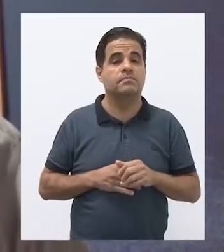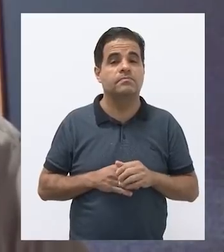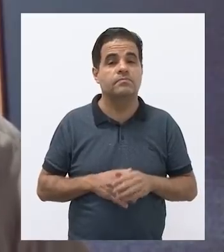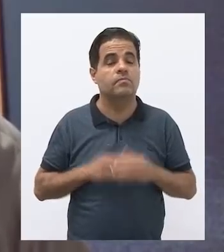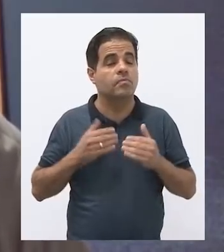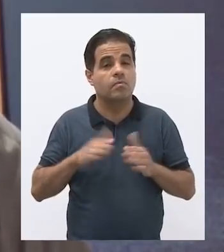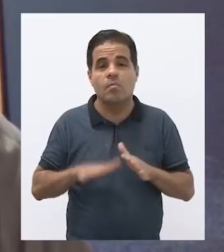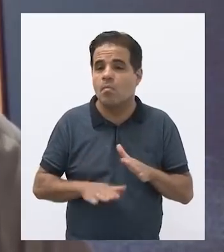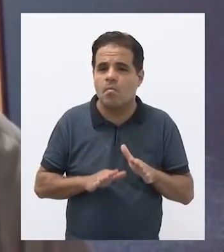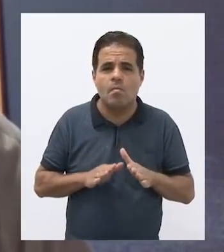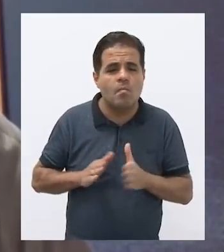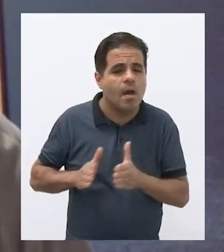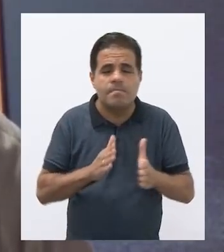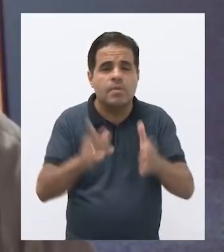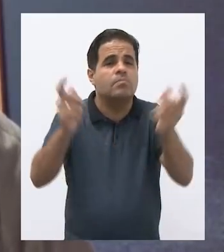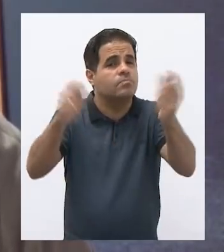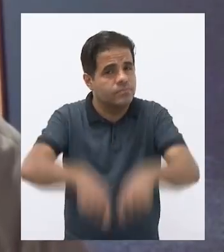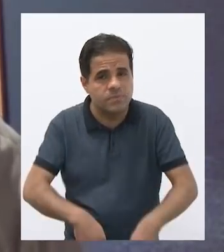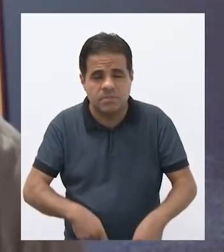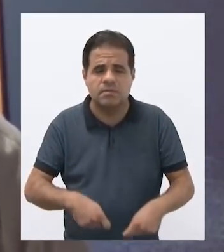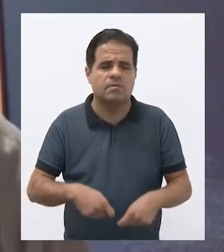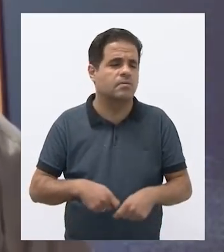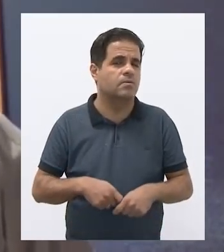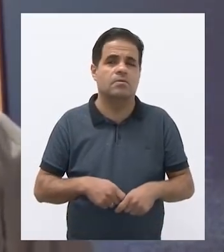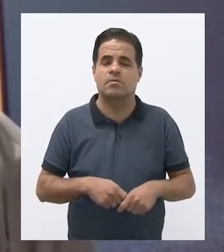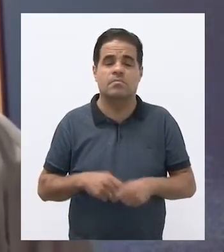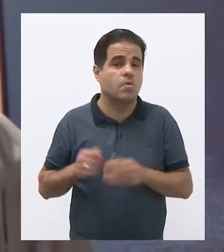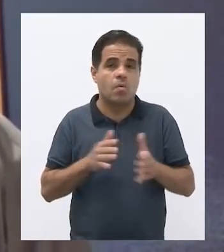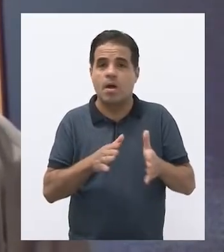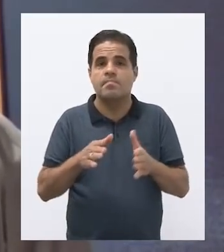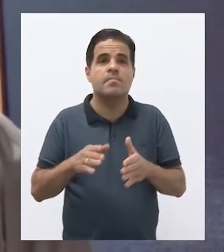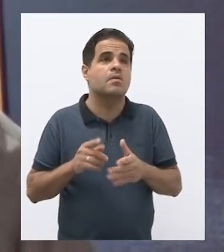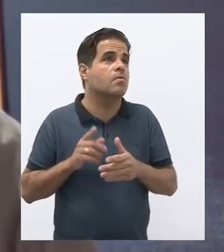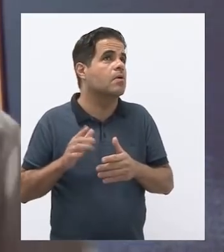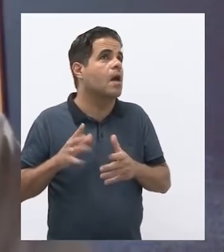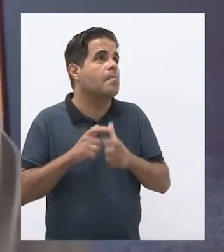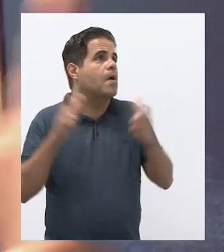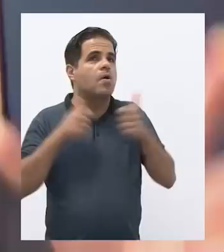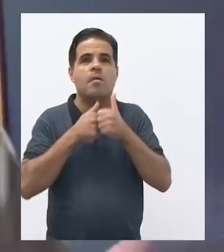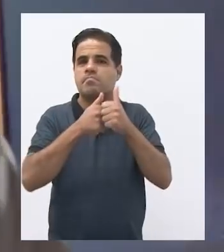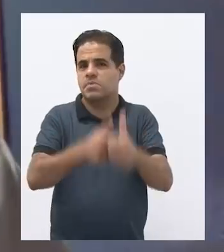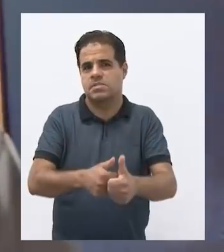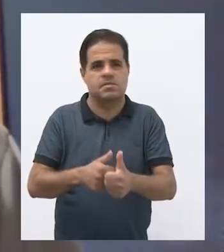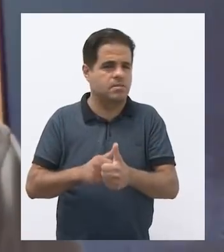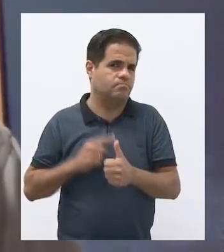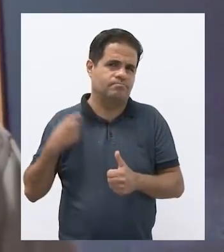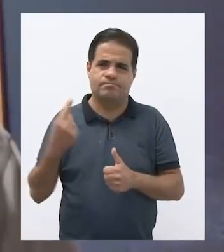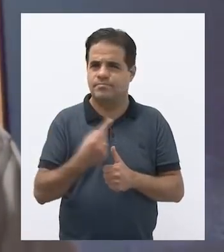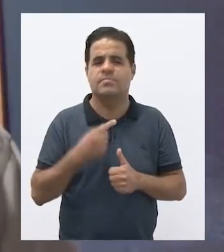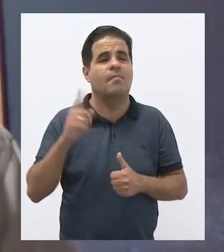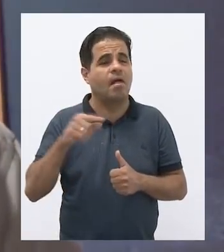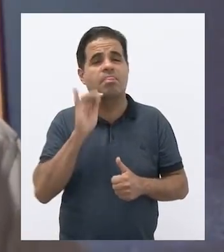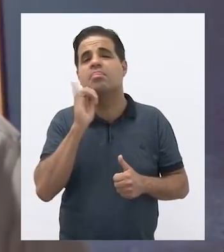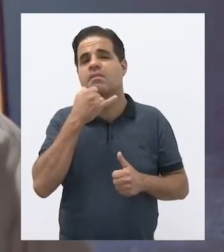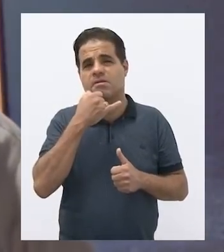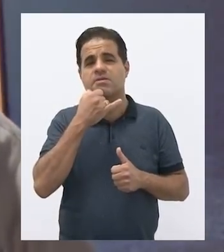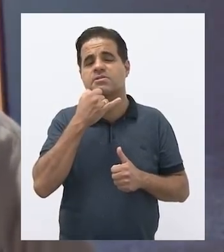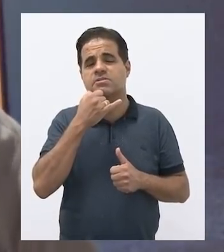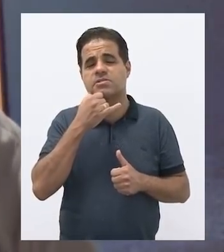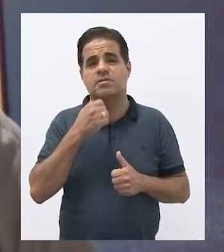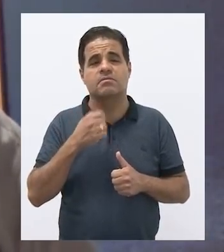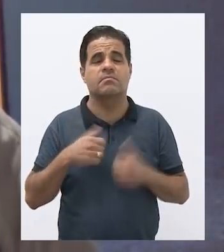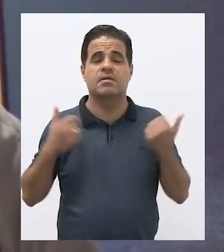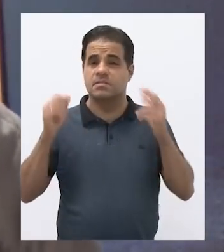é um caminho possível, mas não é o caminho que tem sido perseguido pelo todo. E é muito triste.